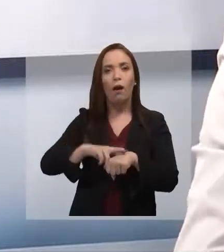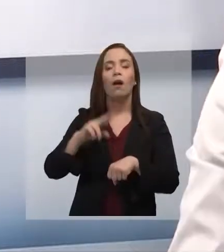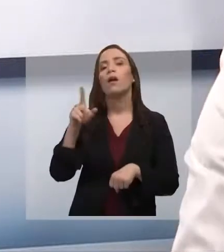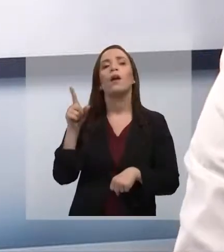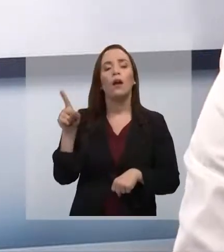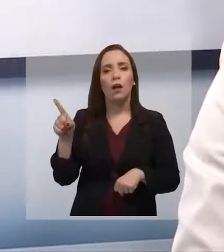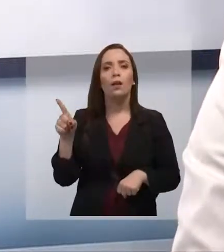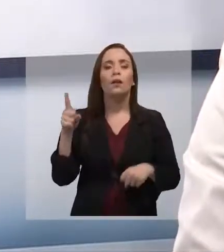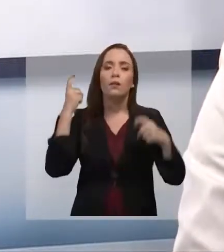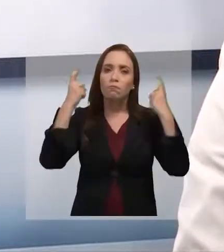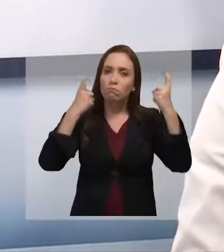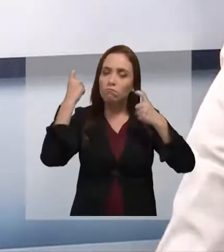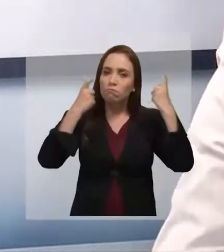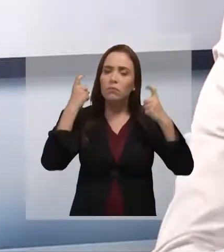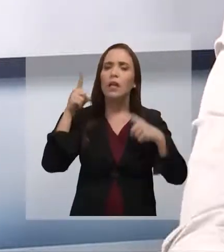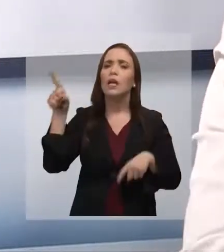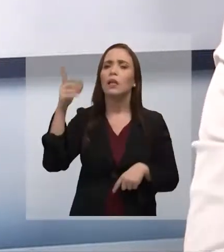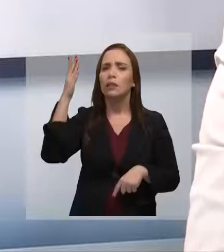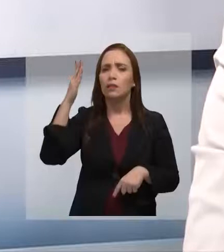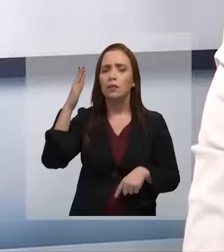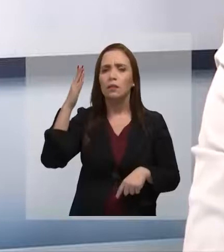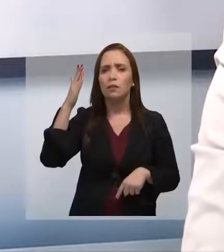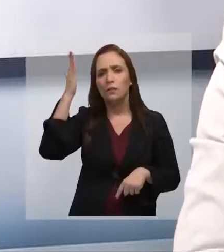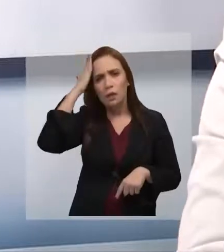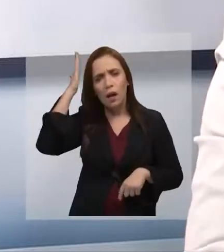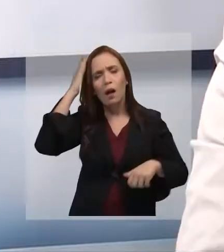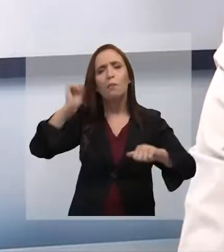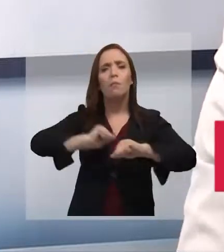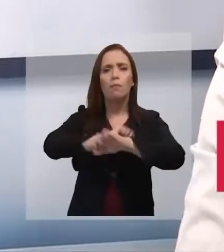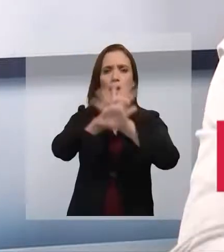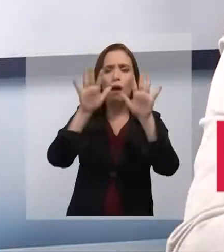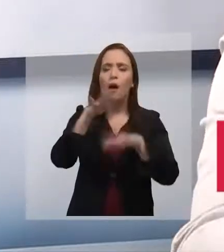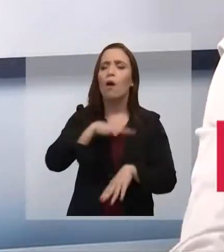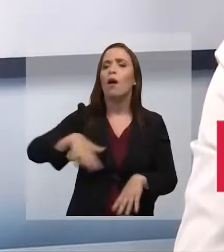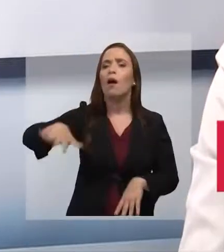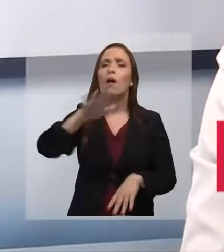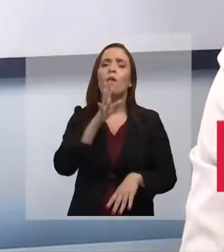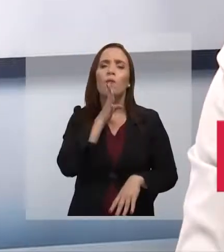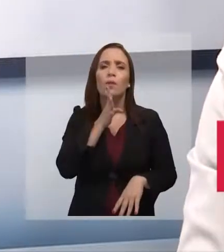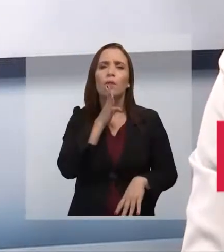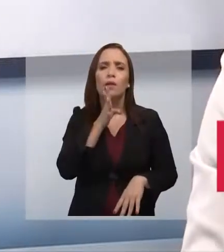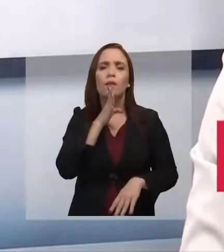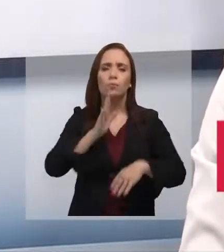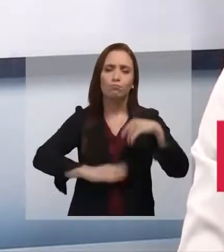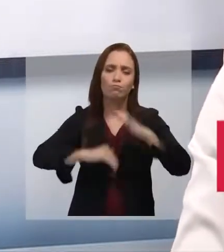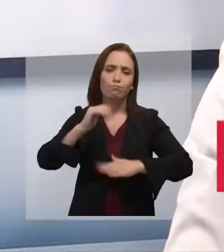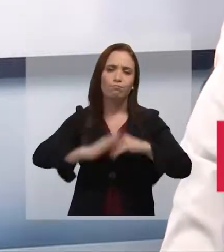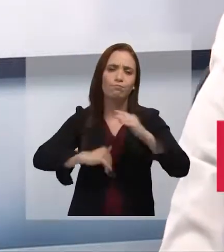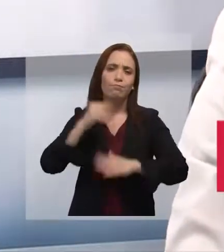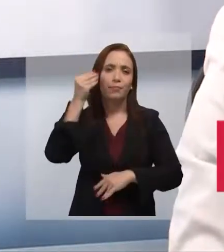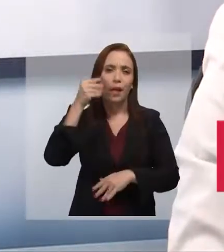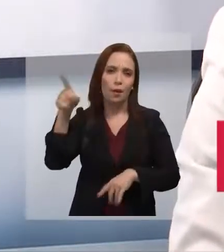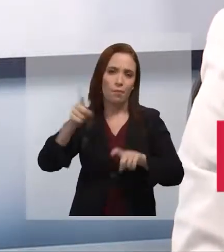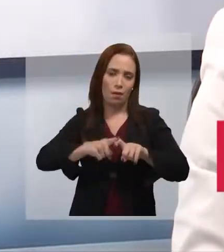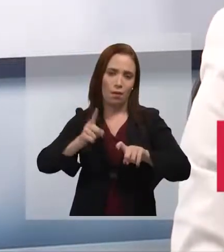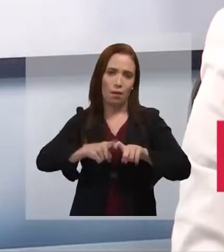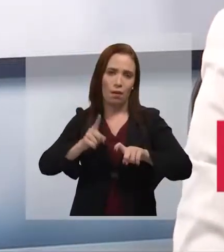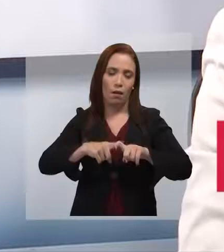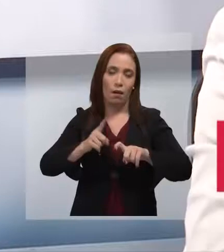como quem entende perfeitamente da área, porque é a sua área de atuação profissional,